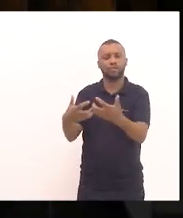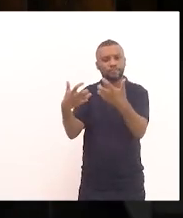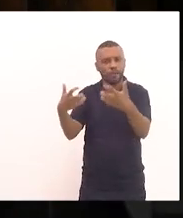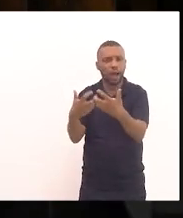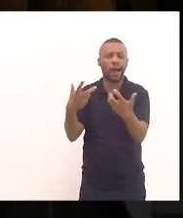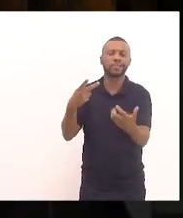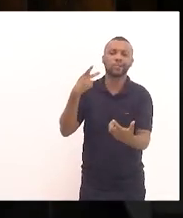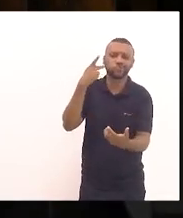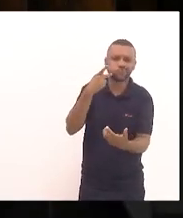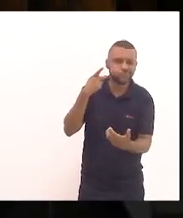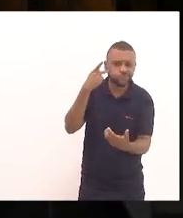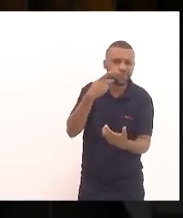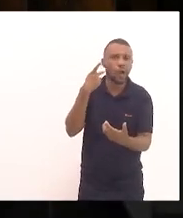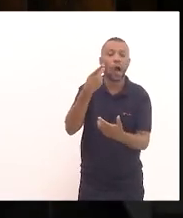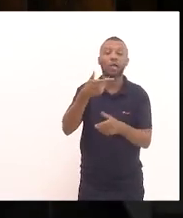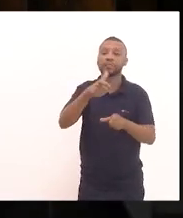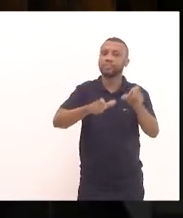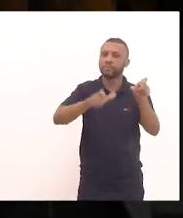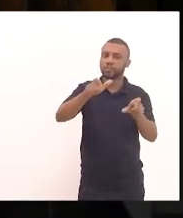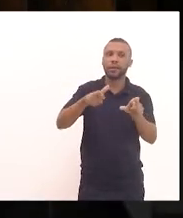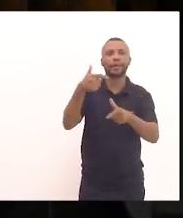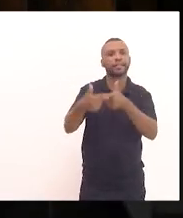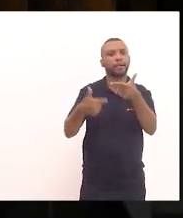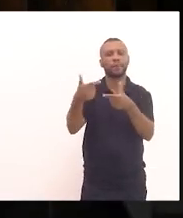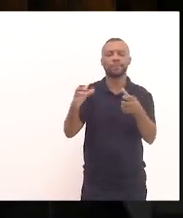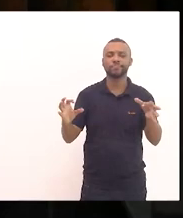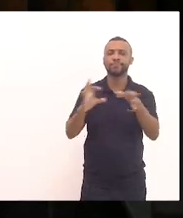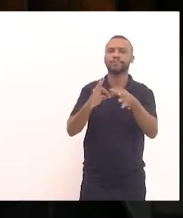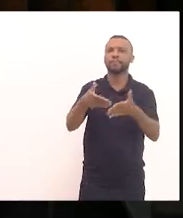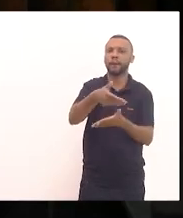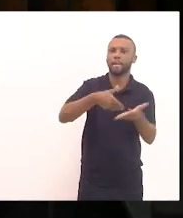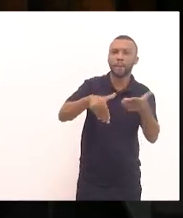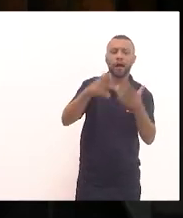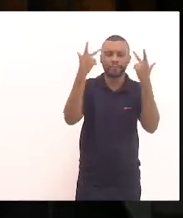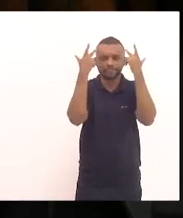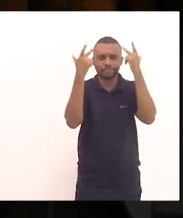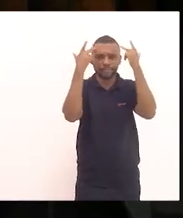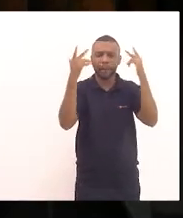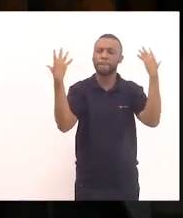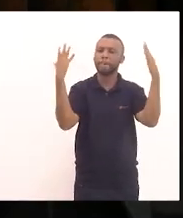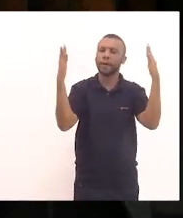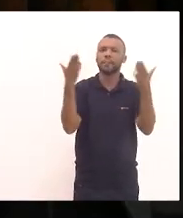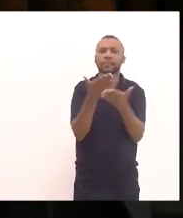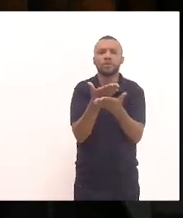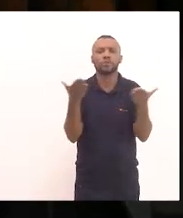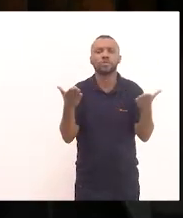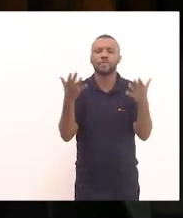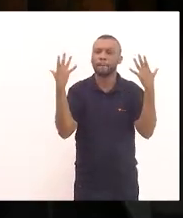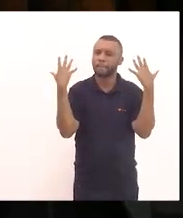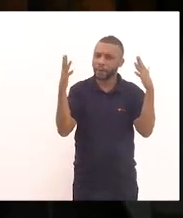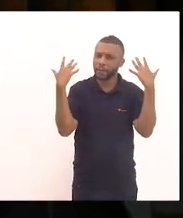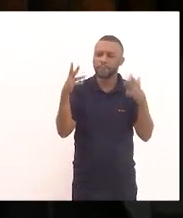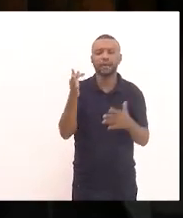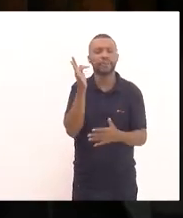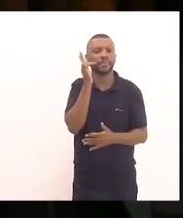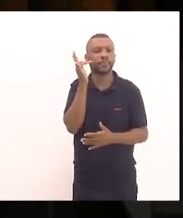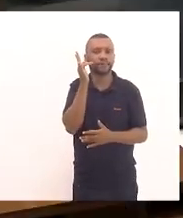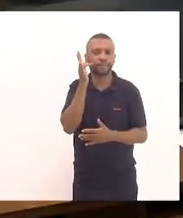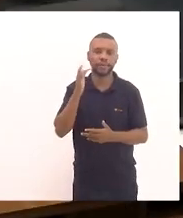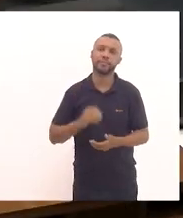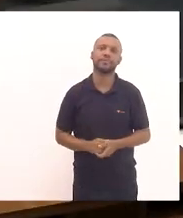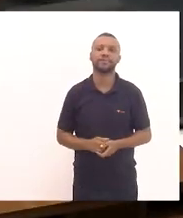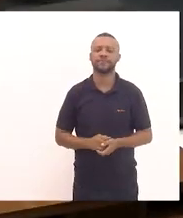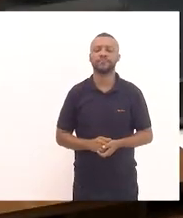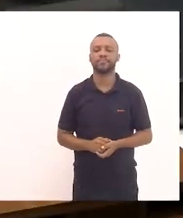tomate de cada dia, trabalhando de forma integrada e orgânica. Parabéns todos, parabéns Serafini.